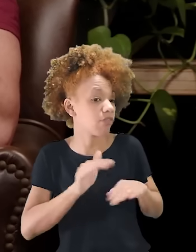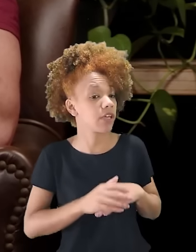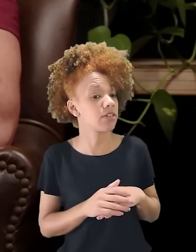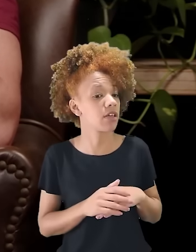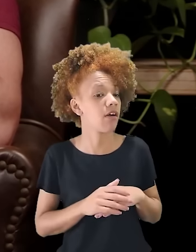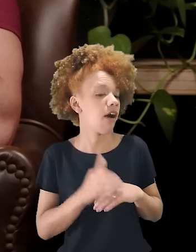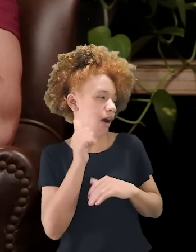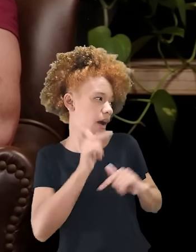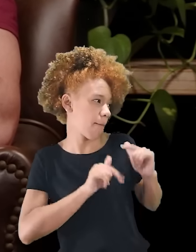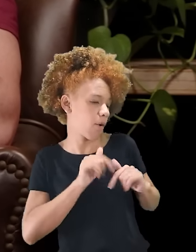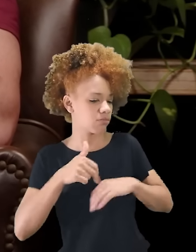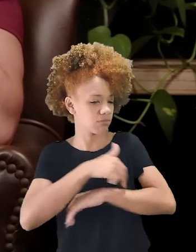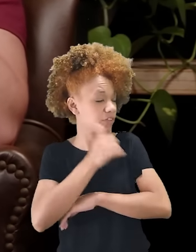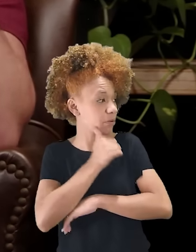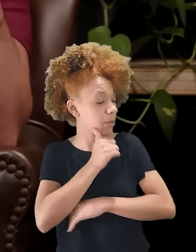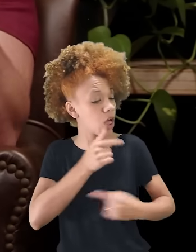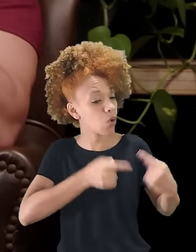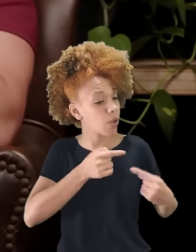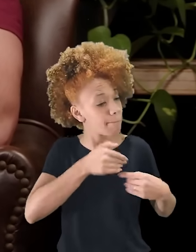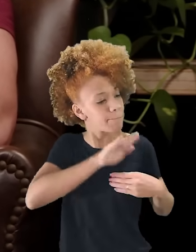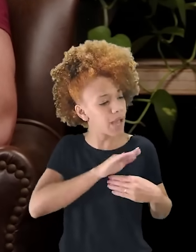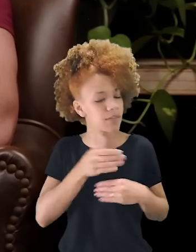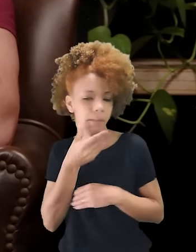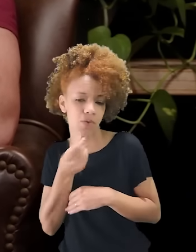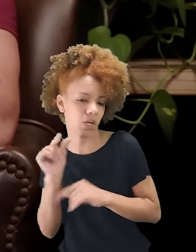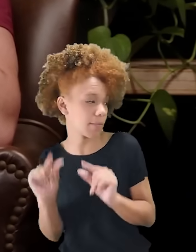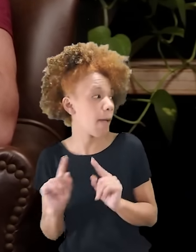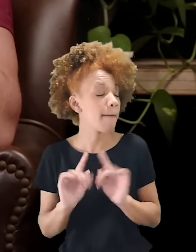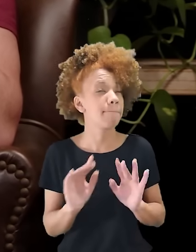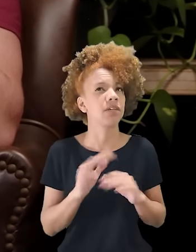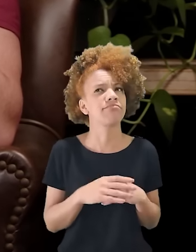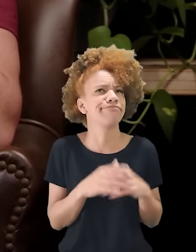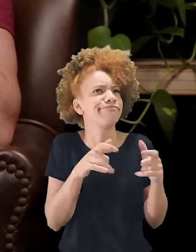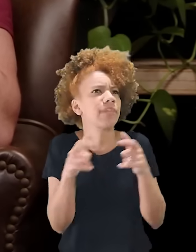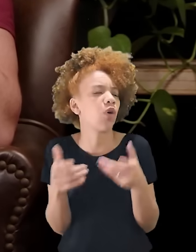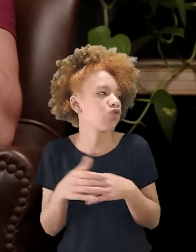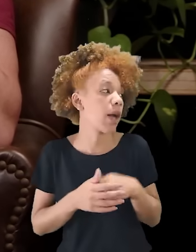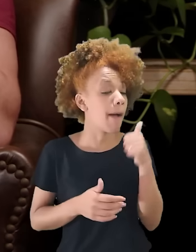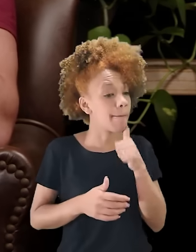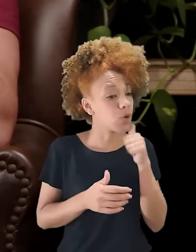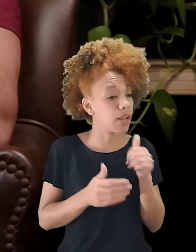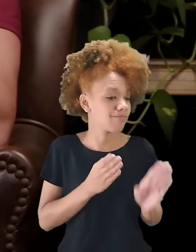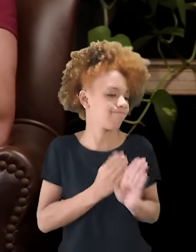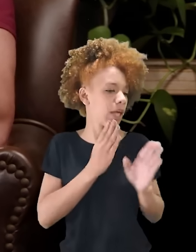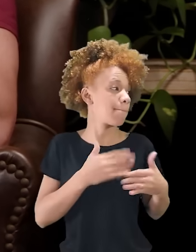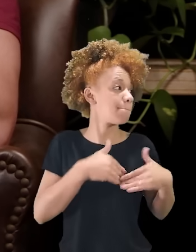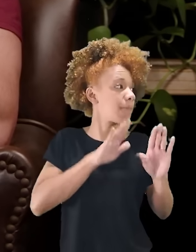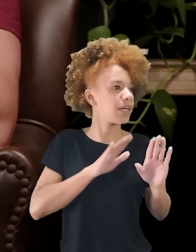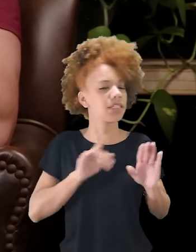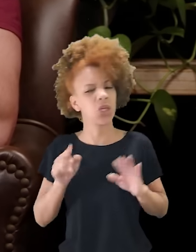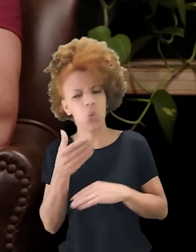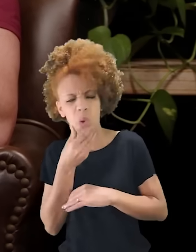é por isso que a moda feminina seja mais concorrida do que a masculina pra mulher eu quero entender da onde vem isso pra mulher isso é mais impactante do que